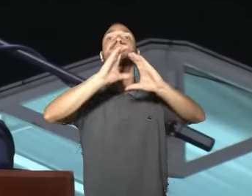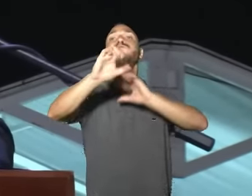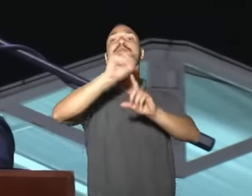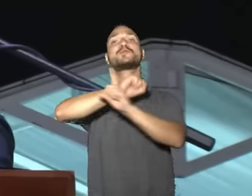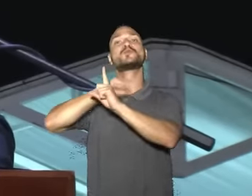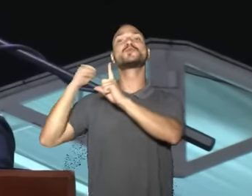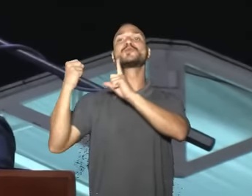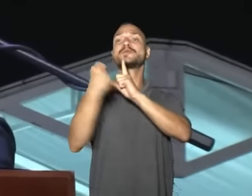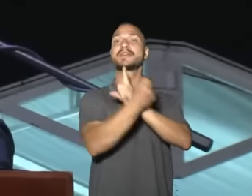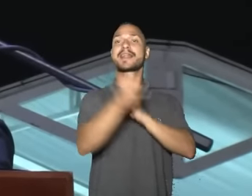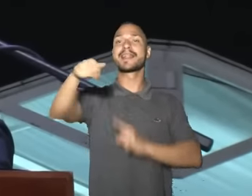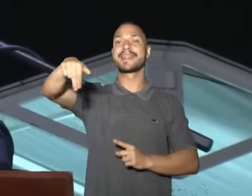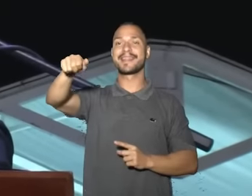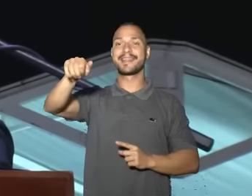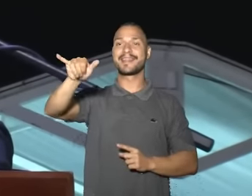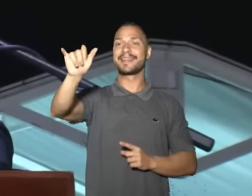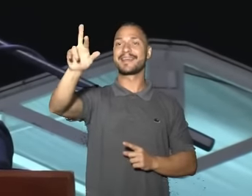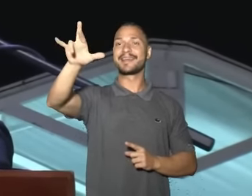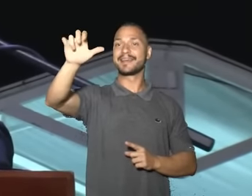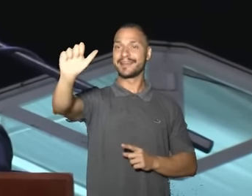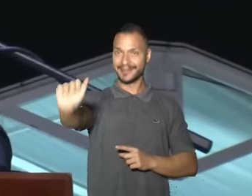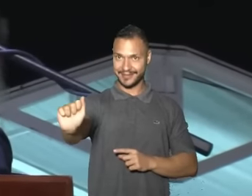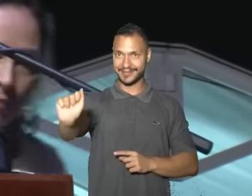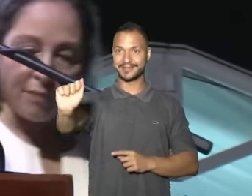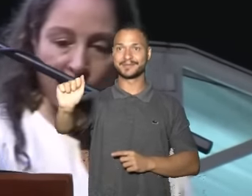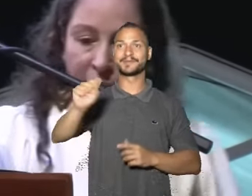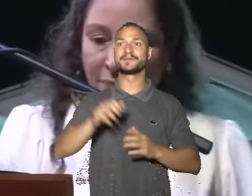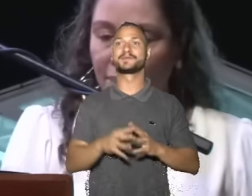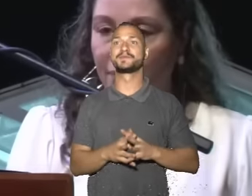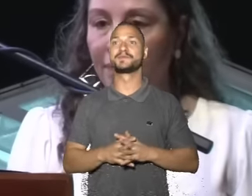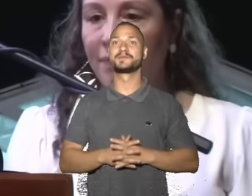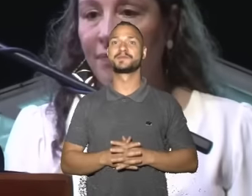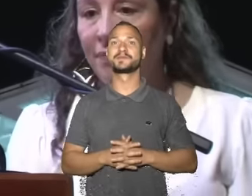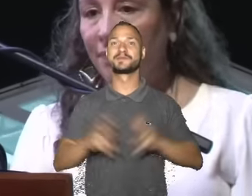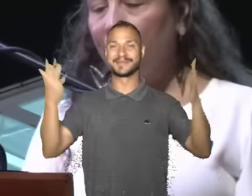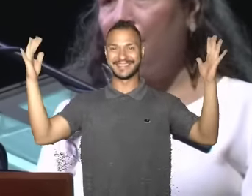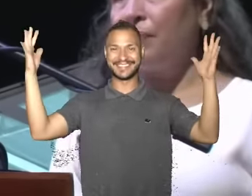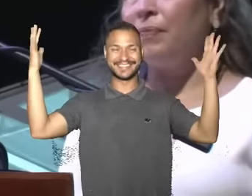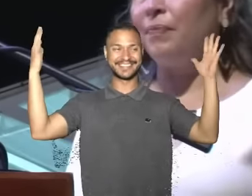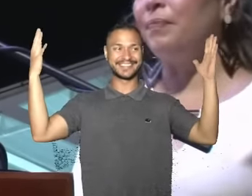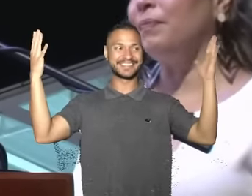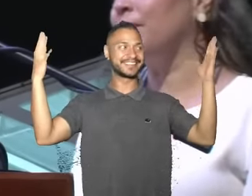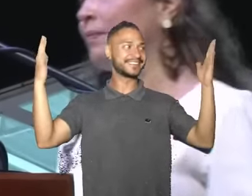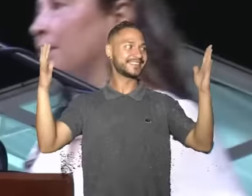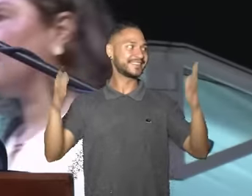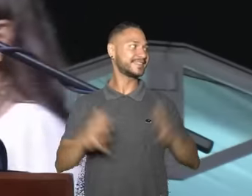Social, Nara Rosado Liberale Evelyn.